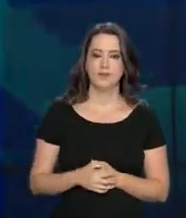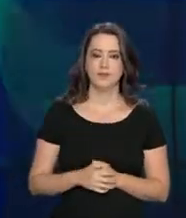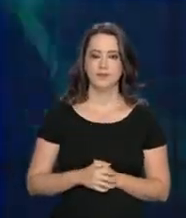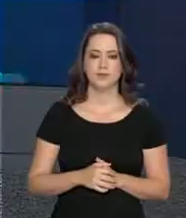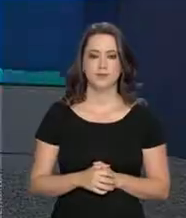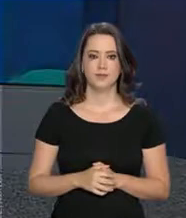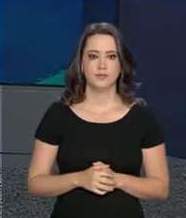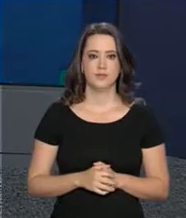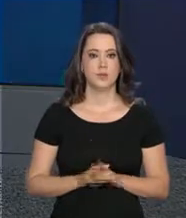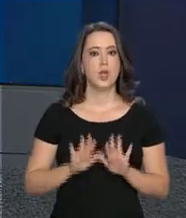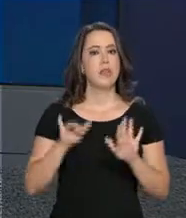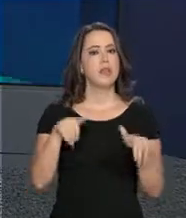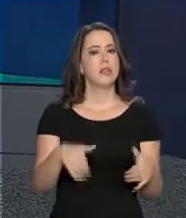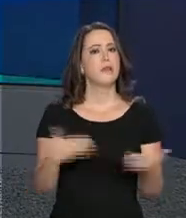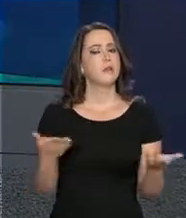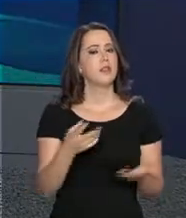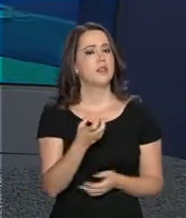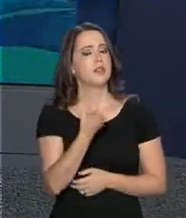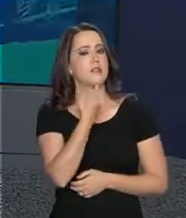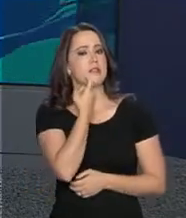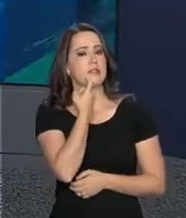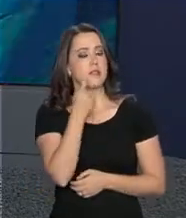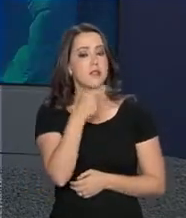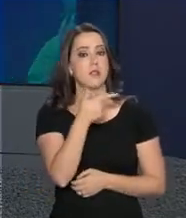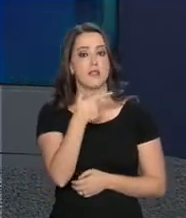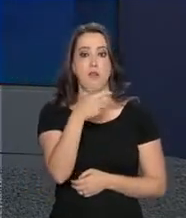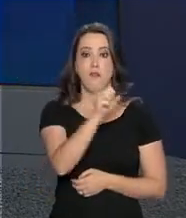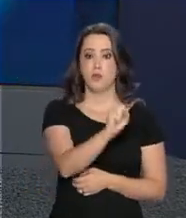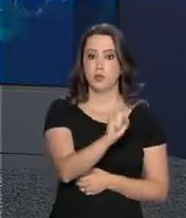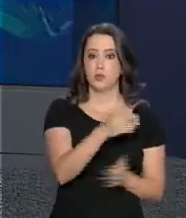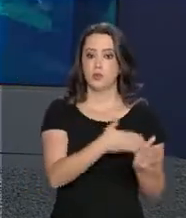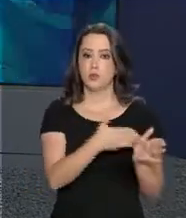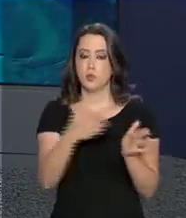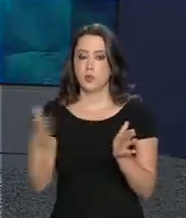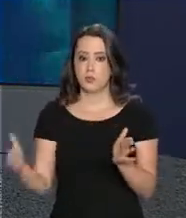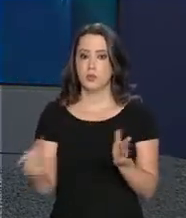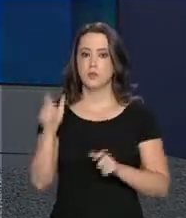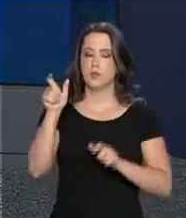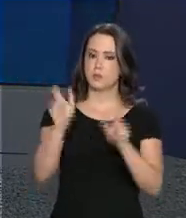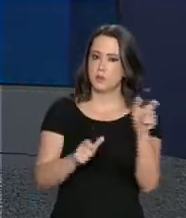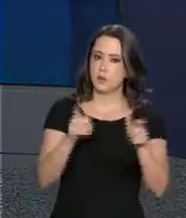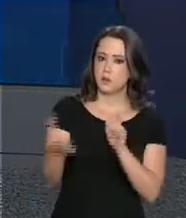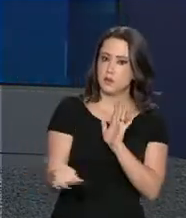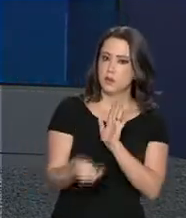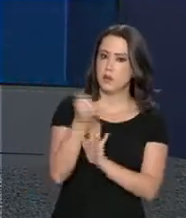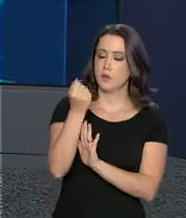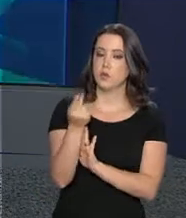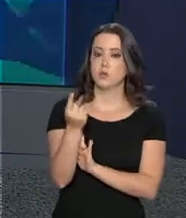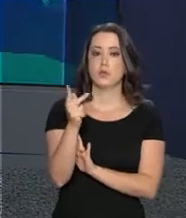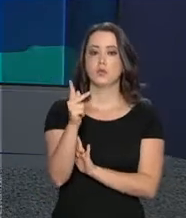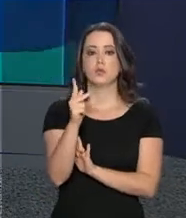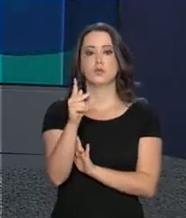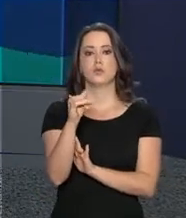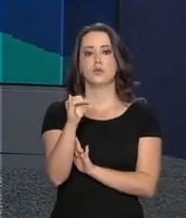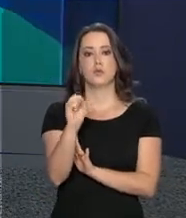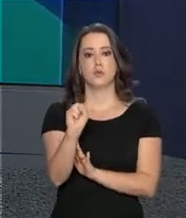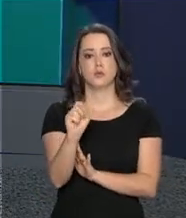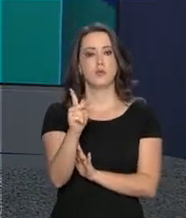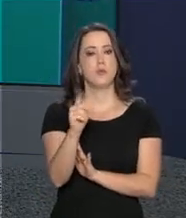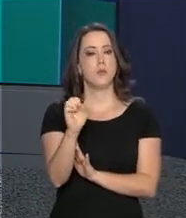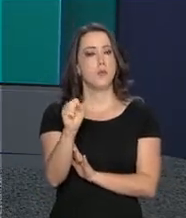dezembro. Termina nesta sexta-feira, dia 28, o prazo para os trabalhadores sacarem o abono